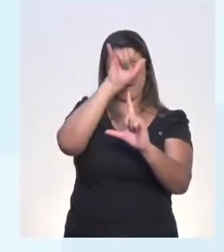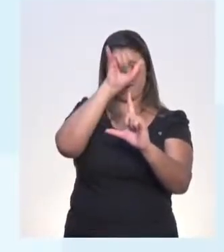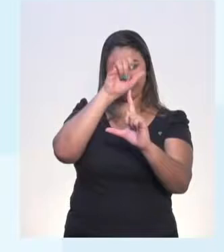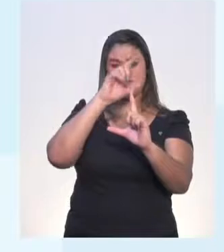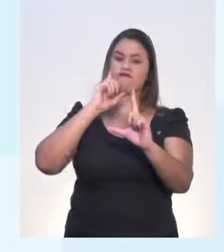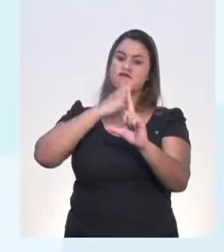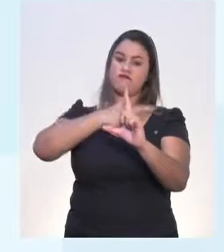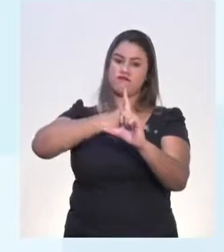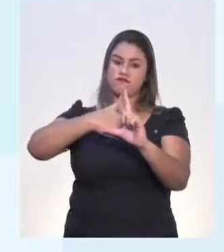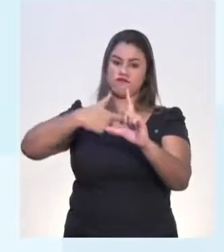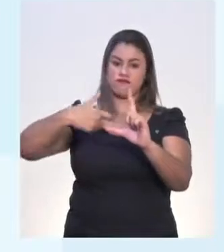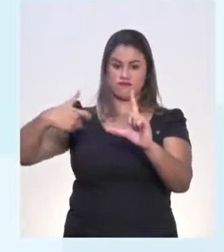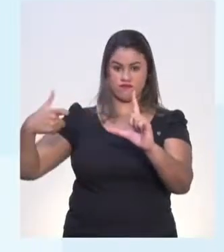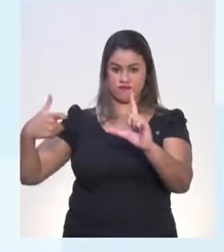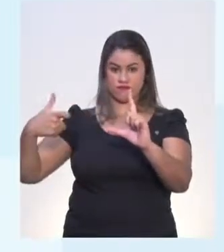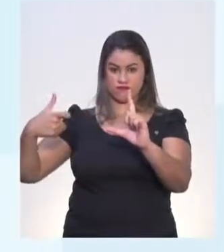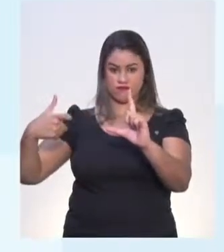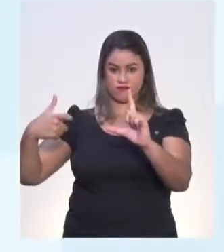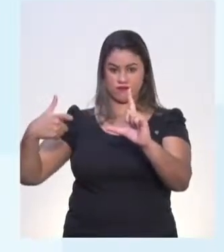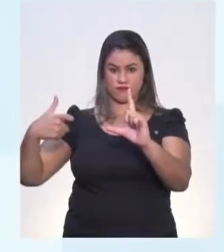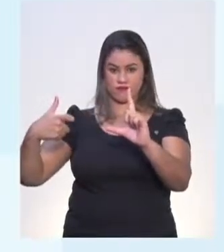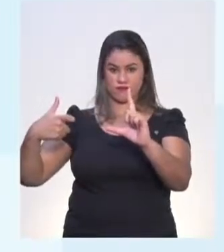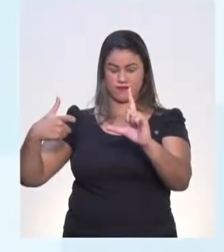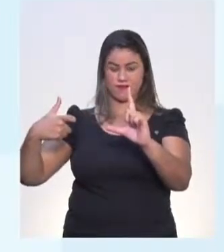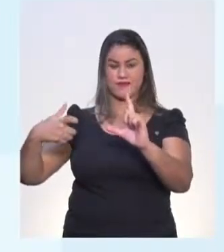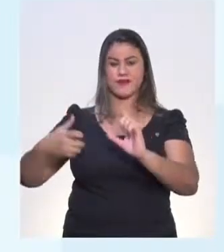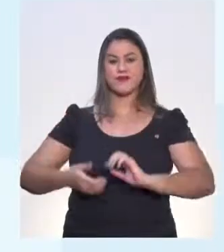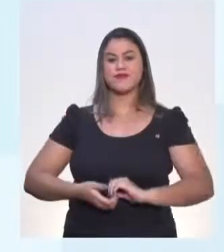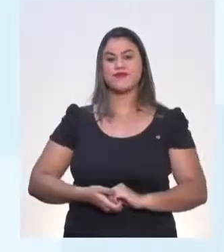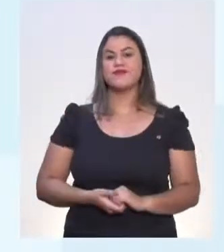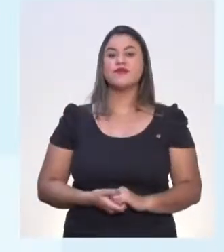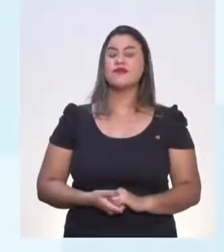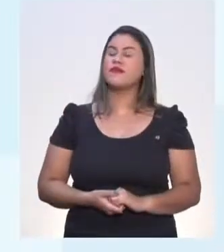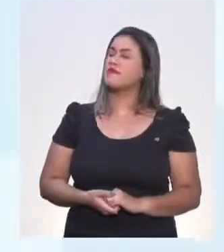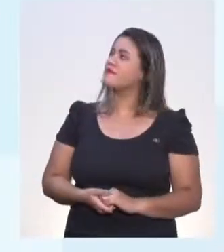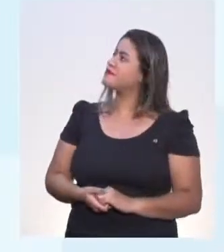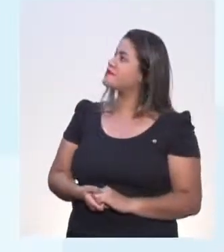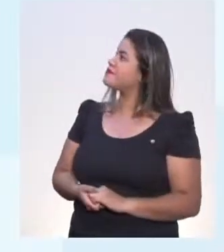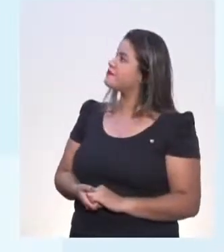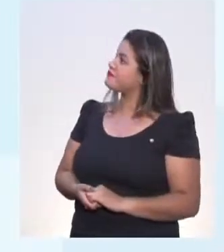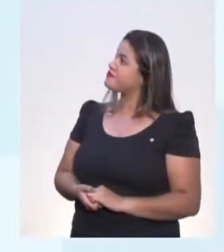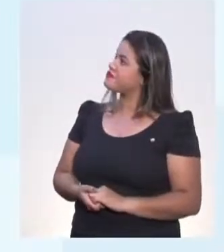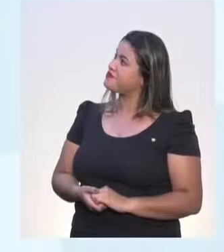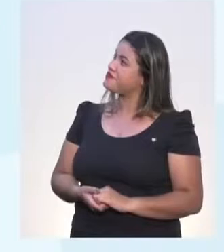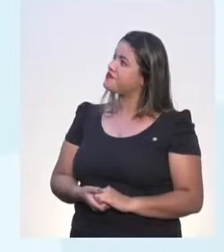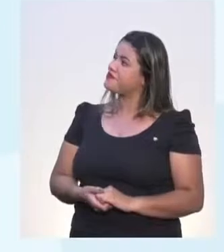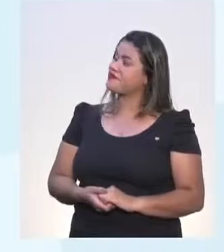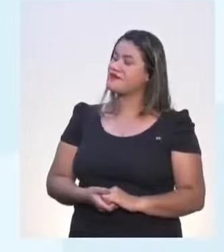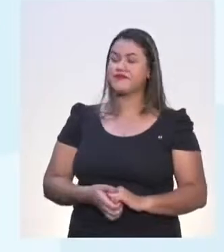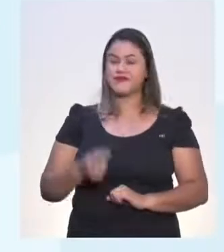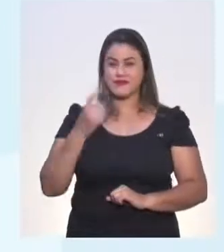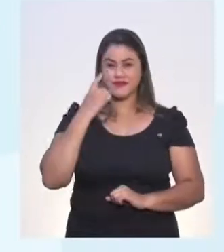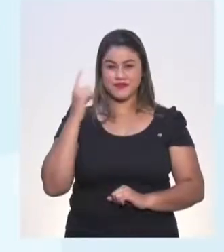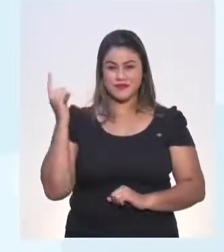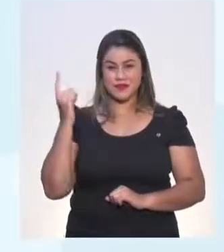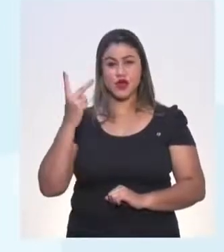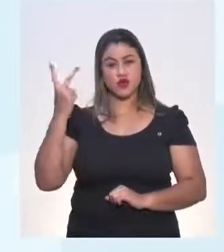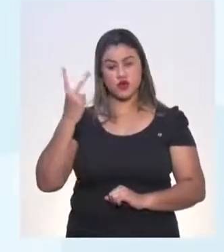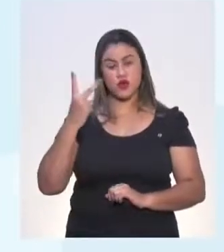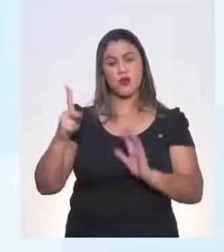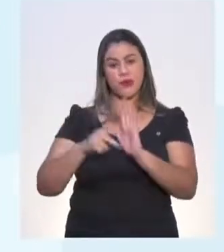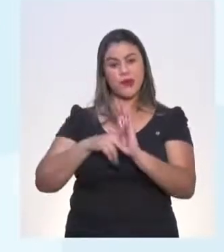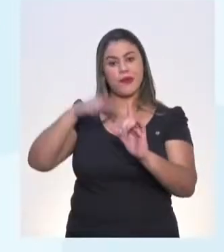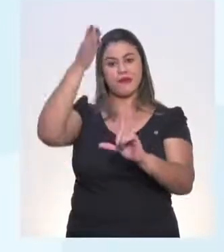vertical. E na horizontal aqui, o eixo X. Então, esses são os dois pontos, essas são as duas relações das